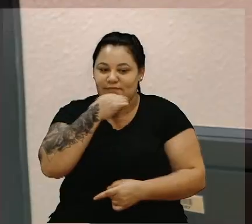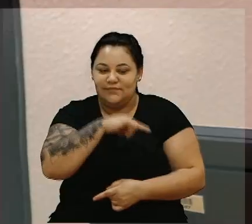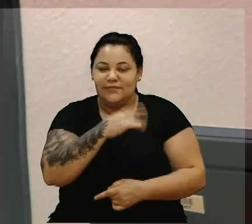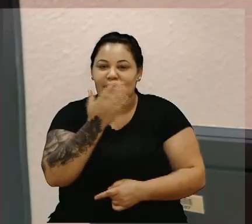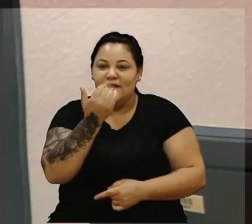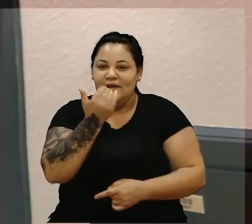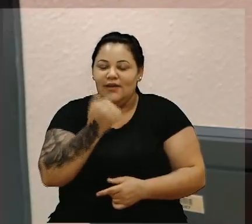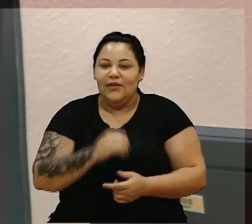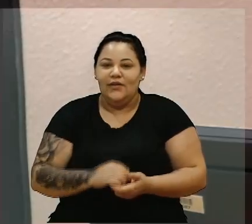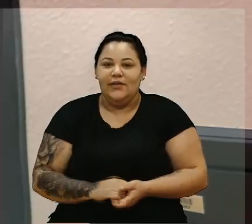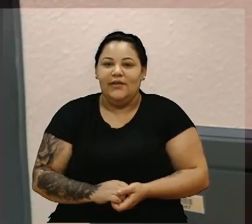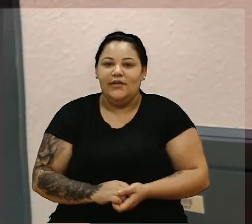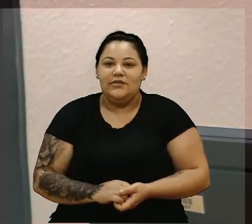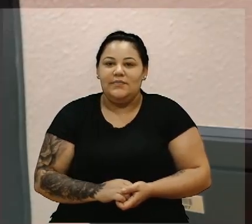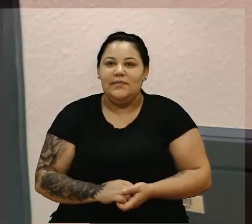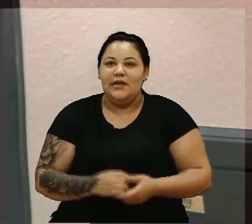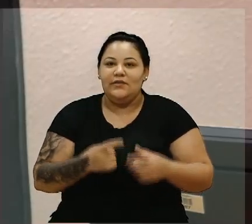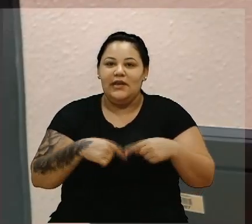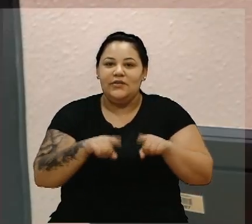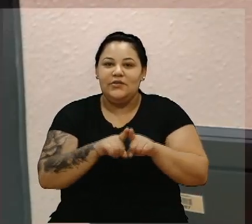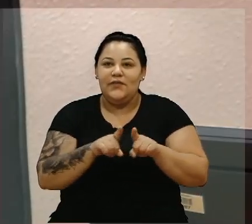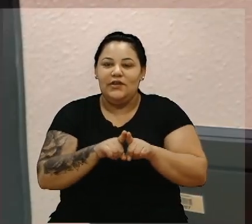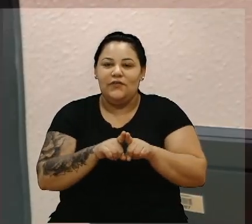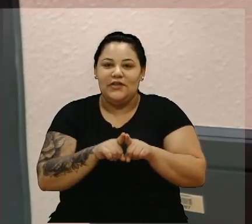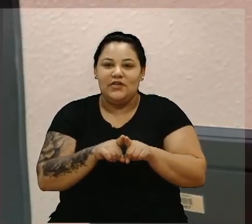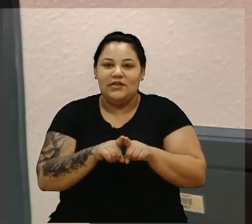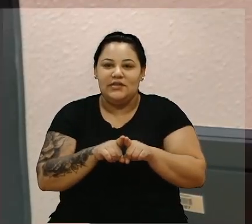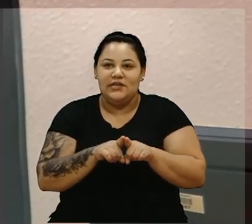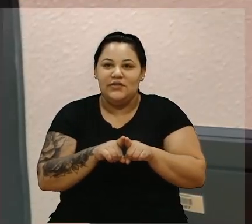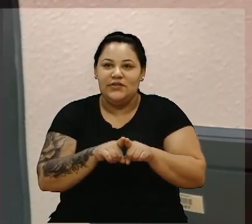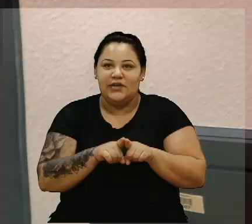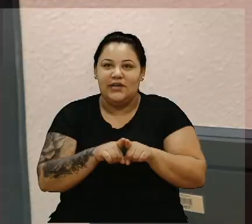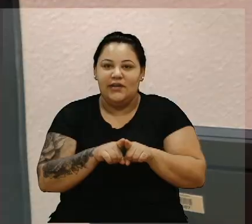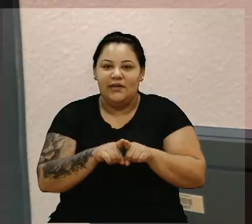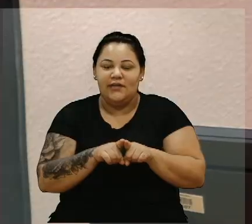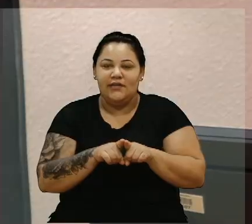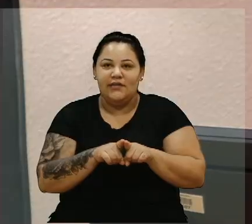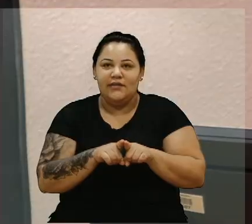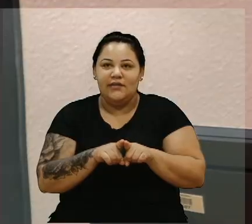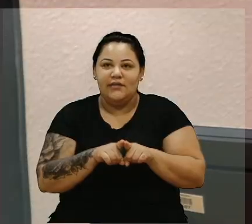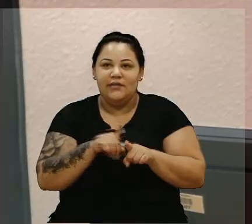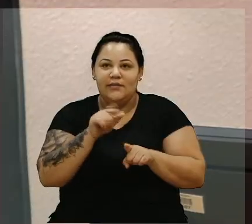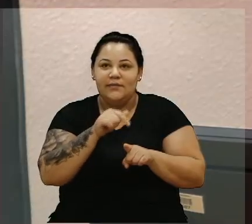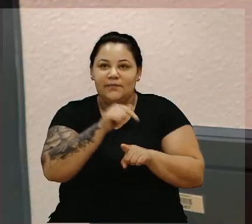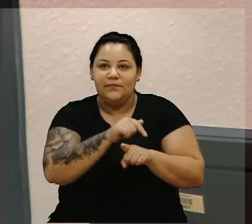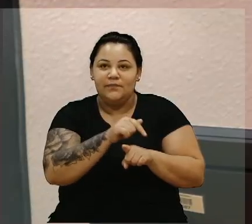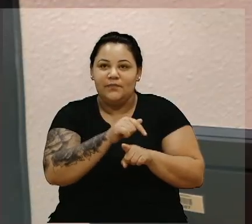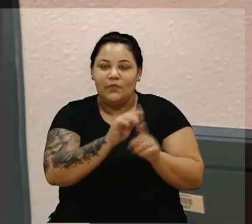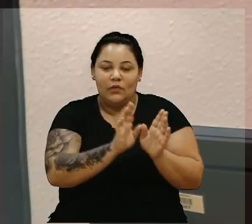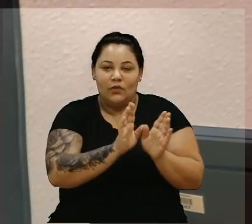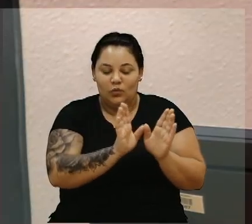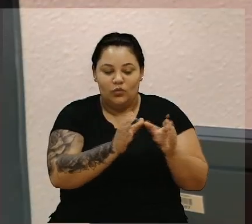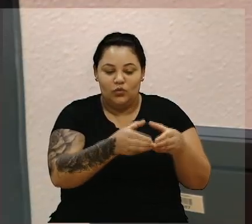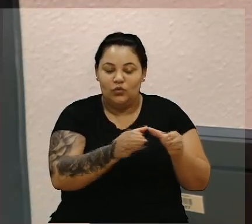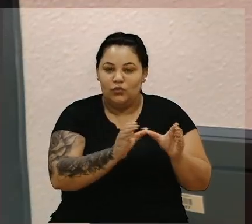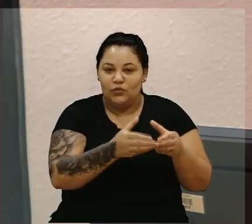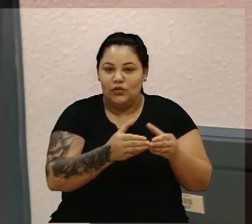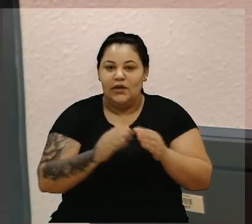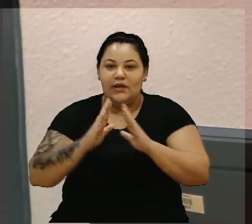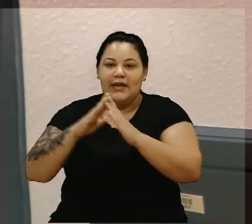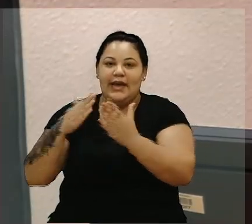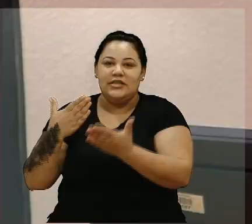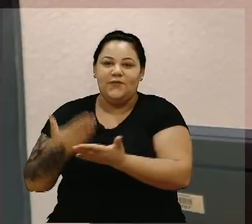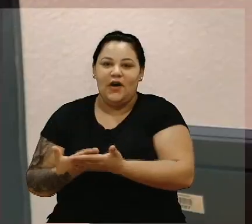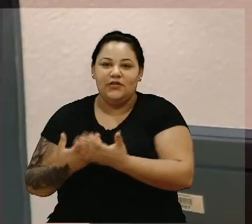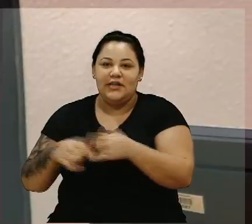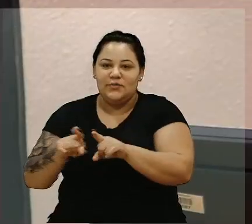ela precisa avançar. Eu também sou vice-presidente do CAI, que é o Conselho Alimentar Escolar, e